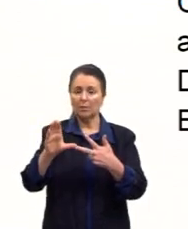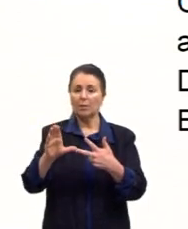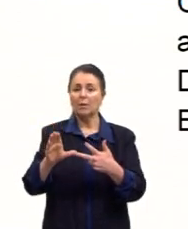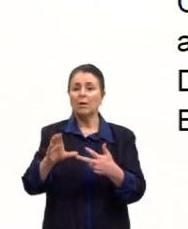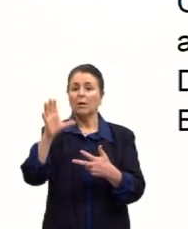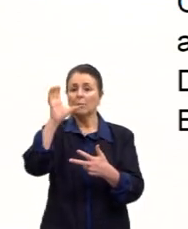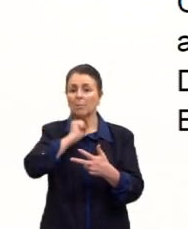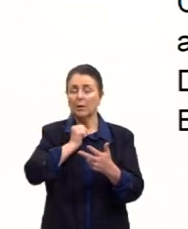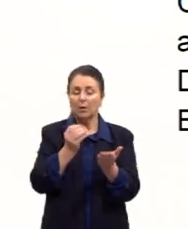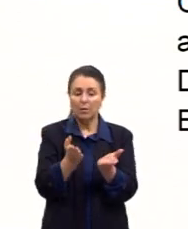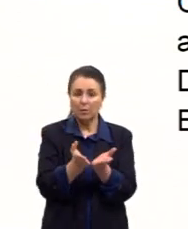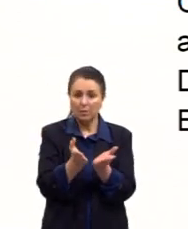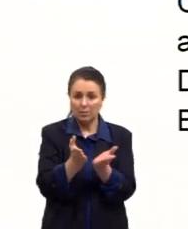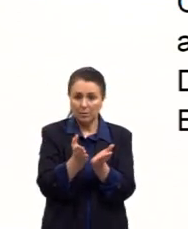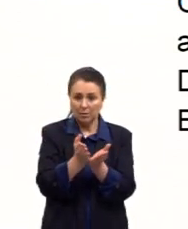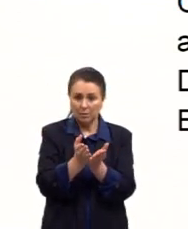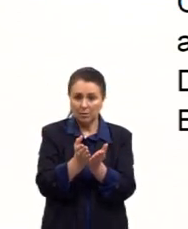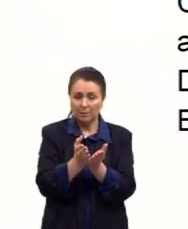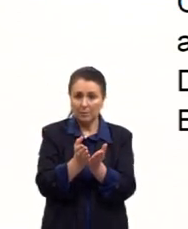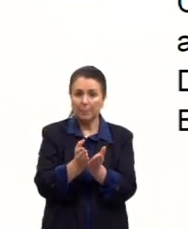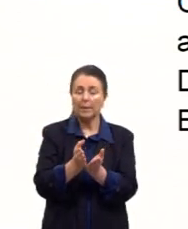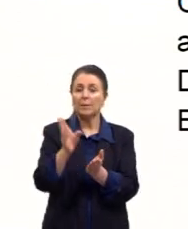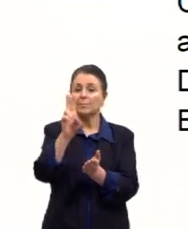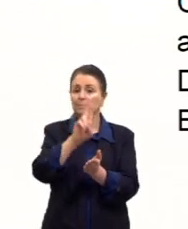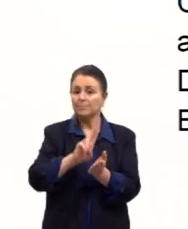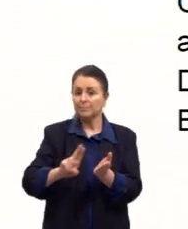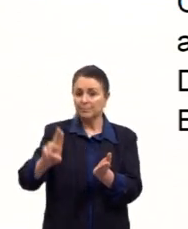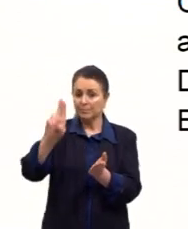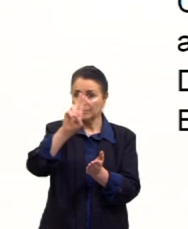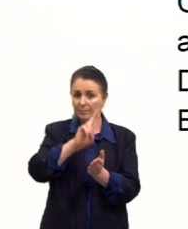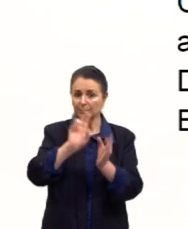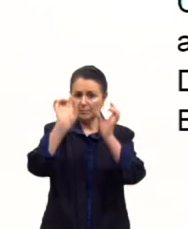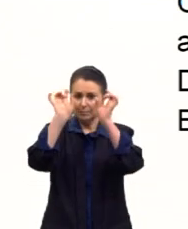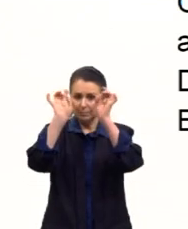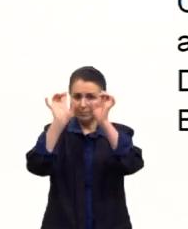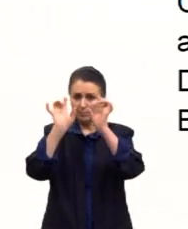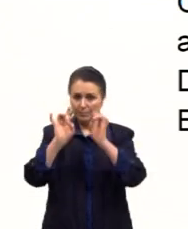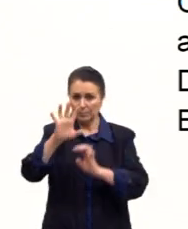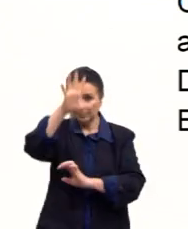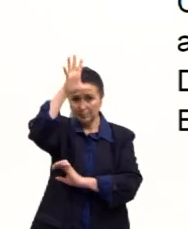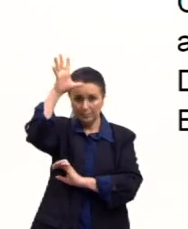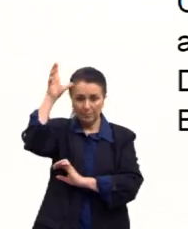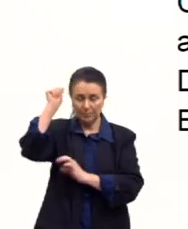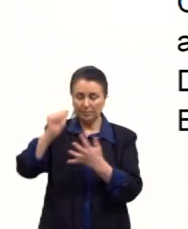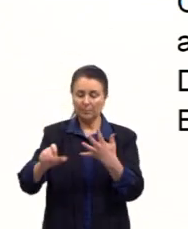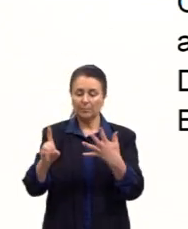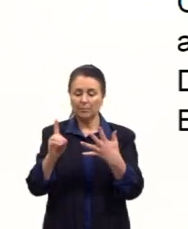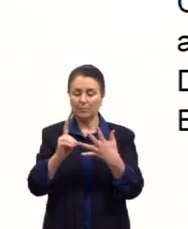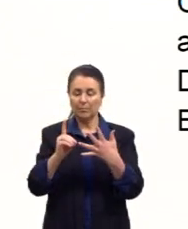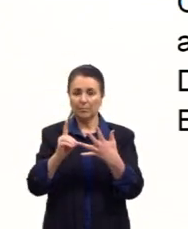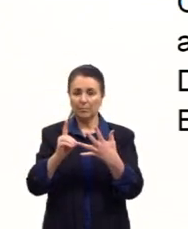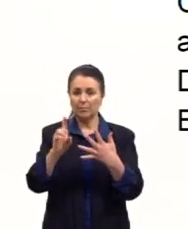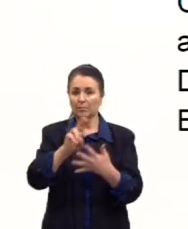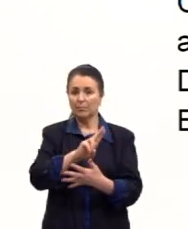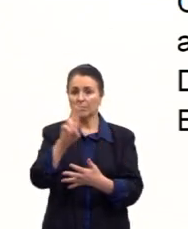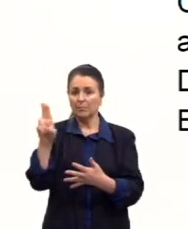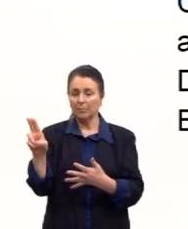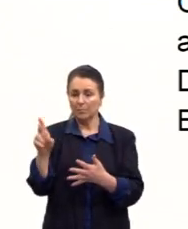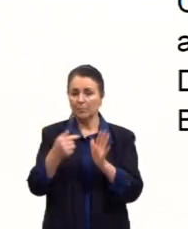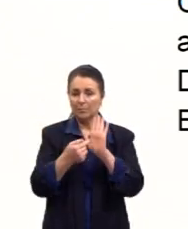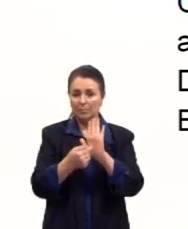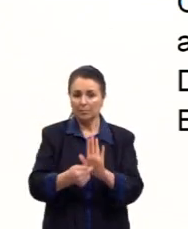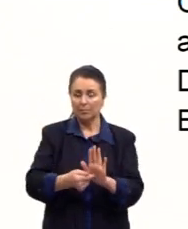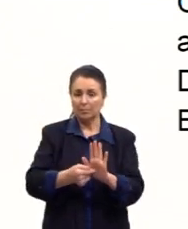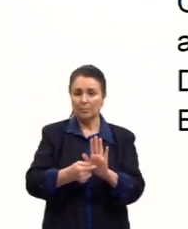é a designação específica para a planta da região Amazônica letra D os nomes designão espécies